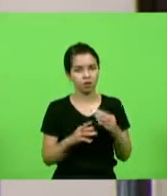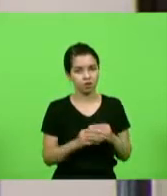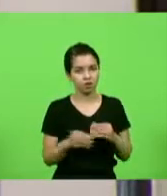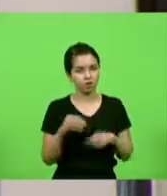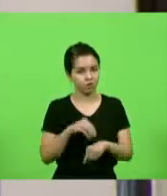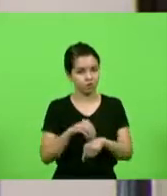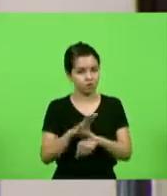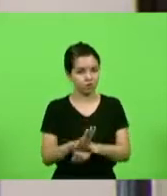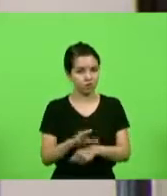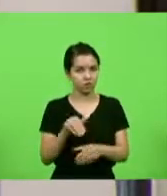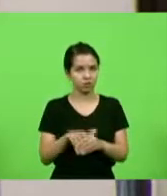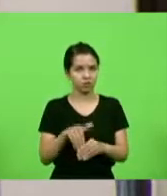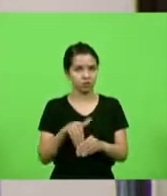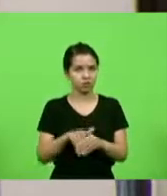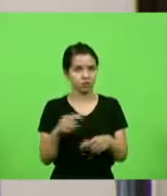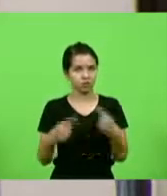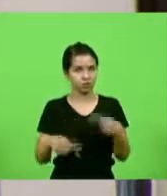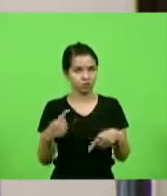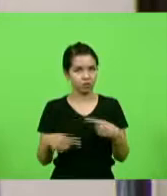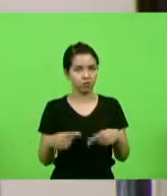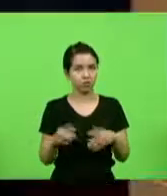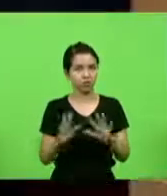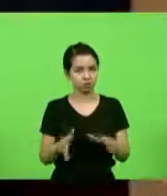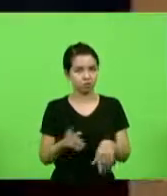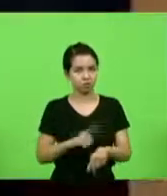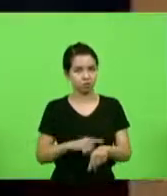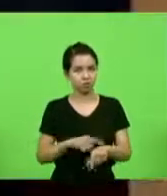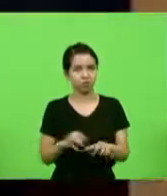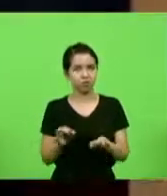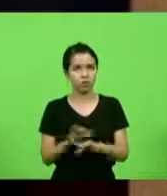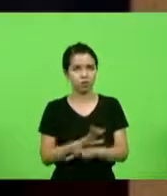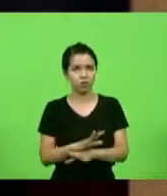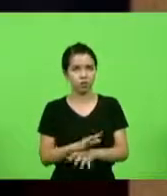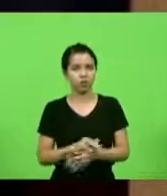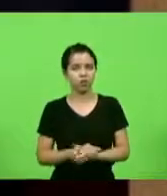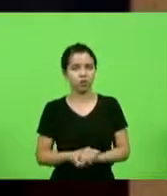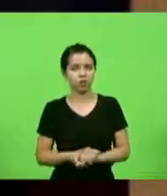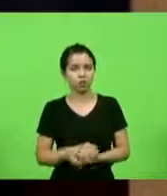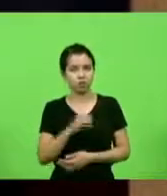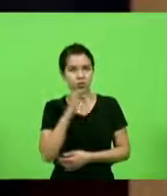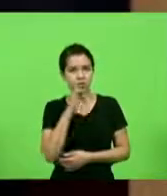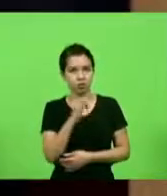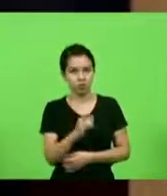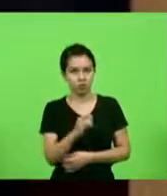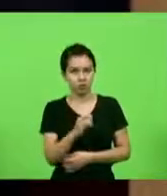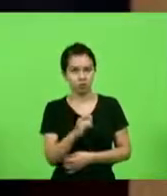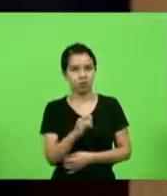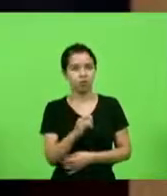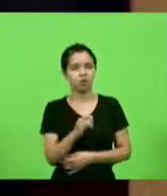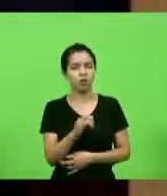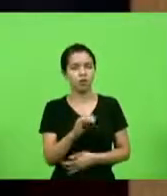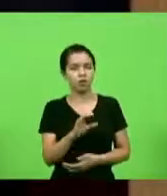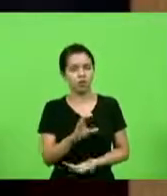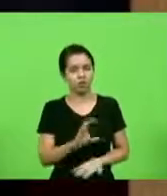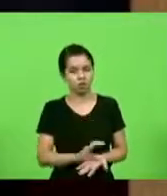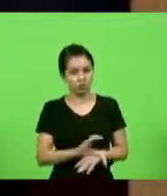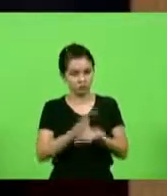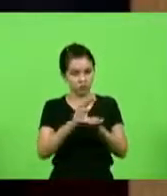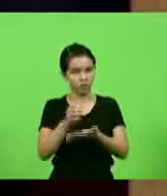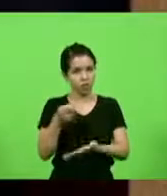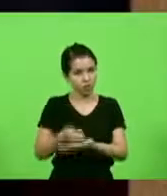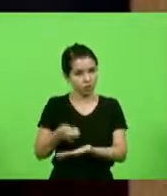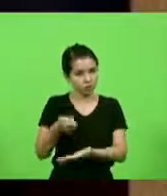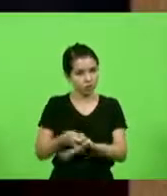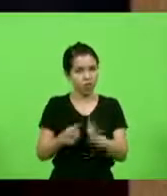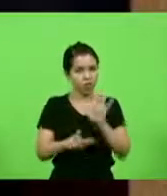de voto, então, tá. Porque para discussão, Vossa Excelência usou o tempo. Tá certo. É só apenas para dizer que, nesse caso, o Conselho é obrigatório por lei federal para a execução